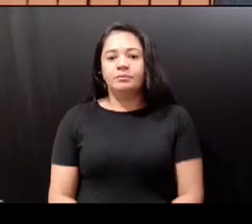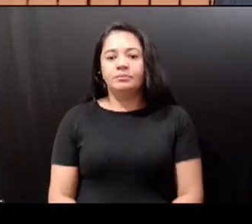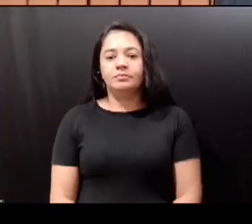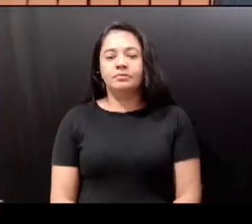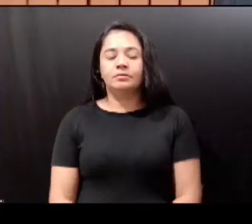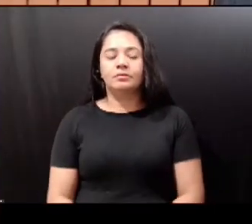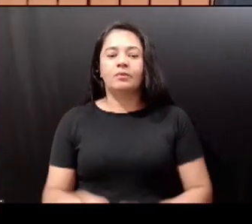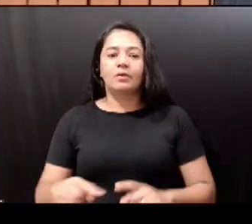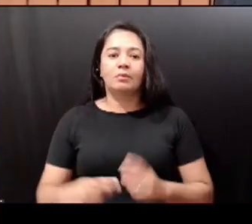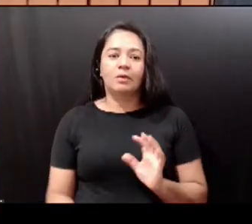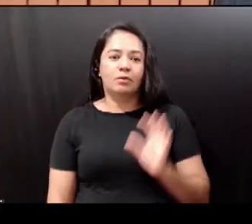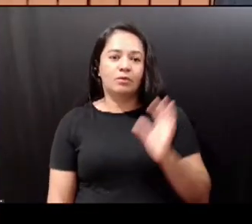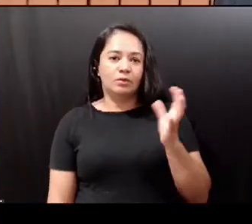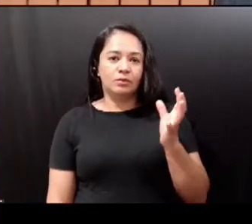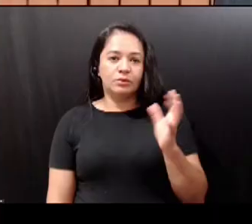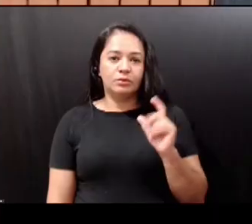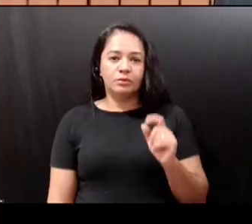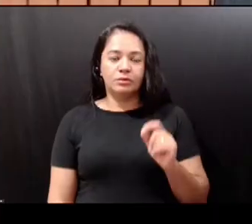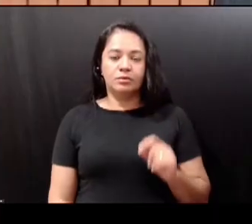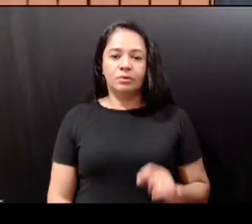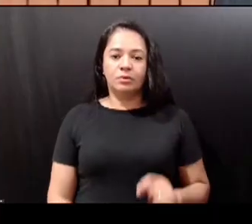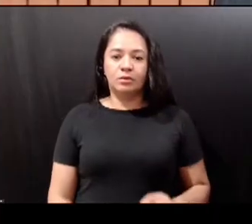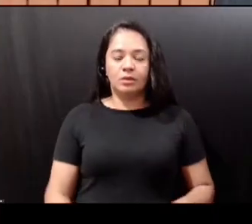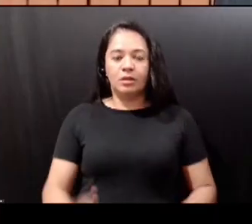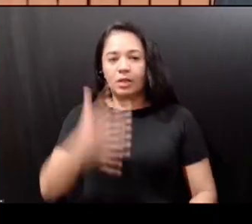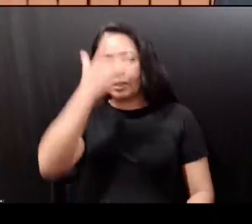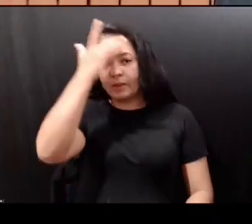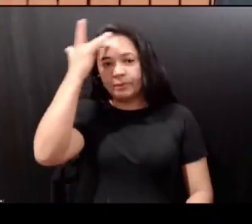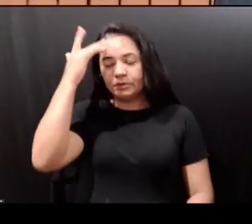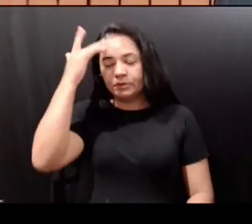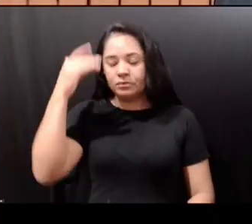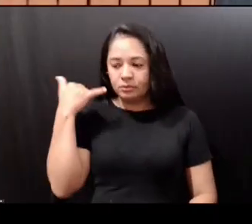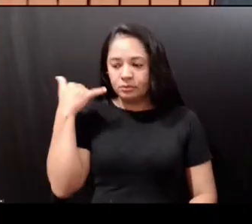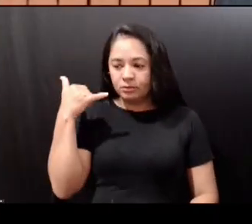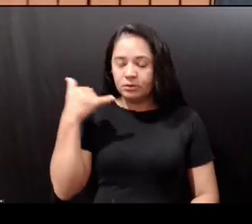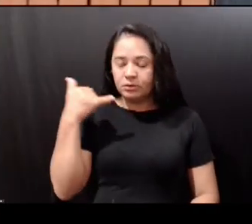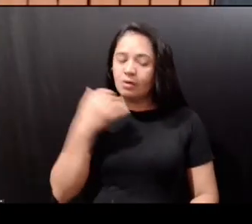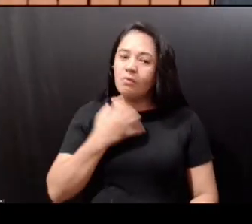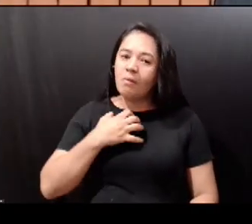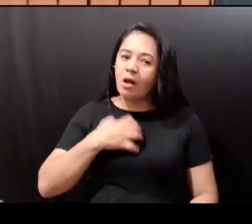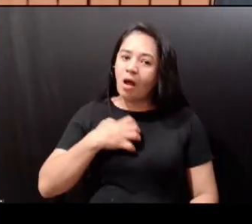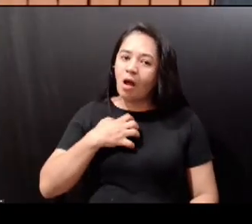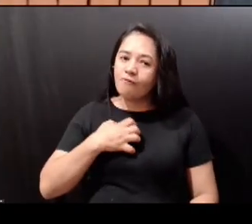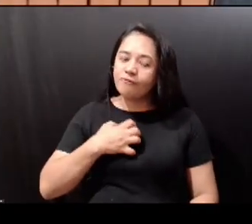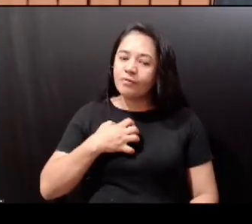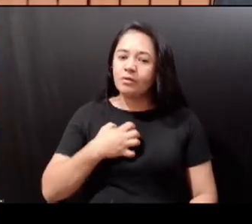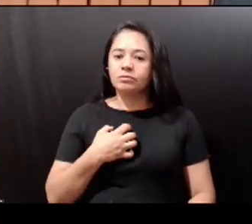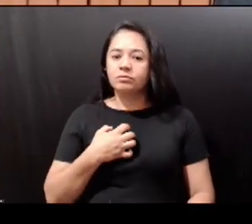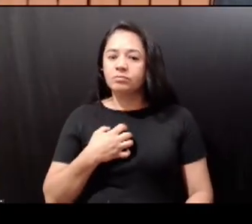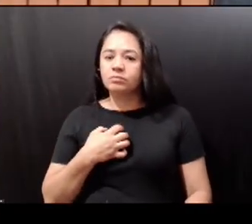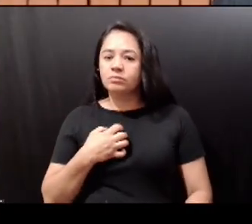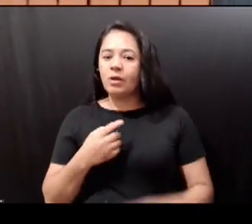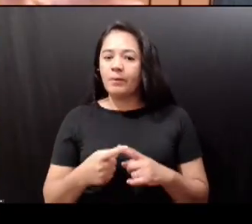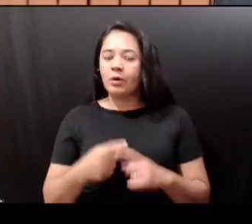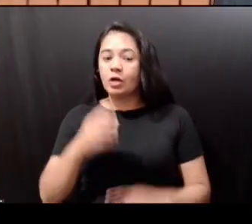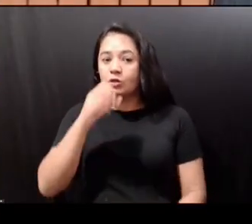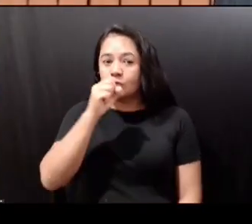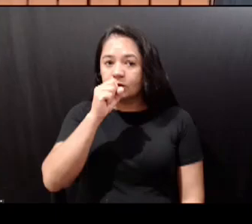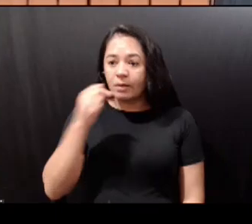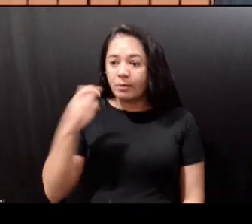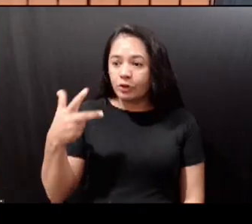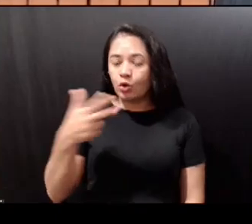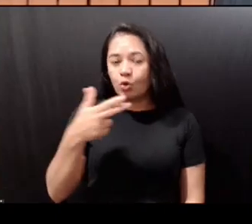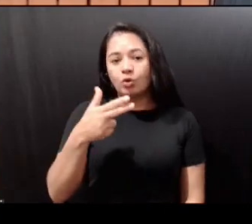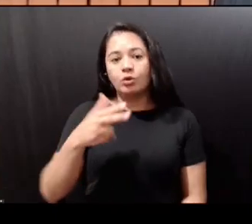vereador Benelima, a pessoa me ligou, indignada porque foi feito o corte no sábado, e a lei é